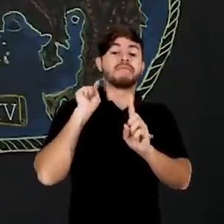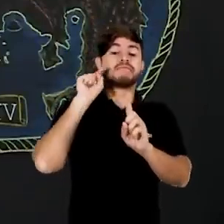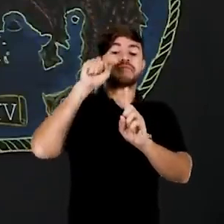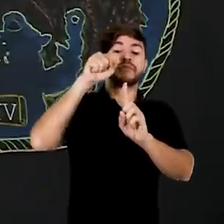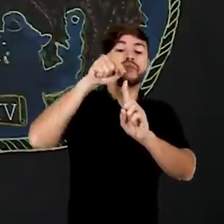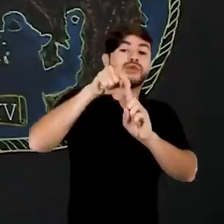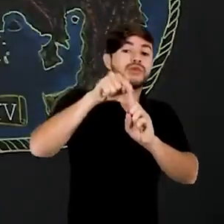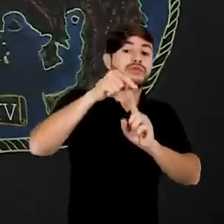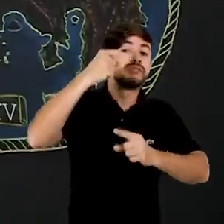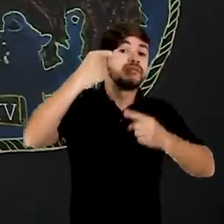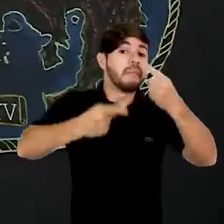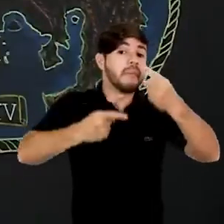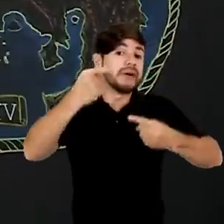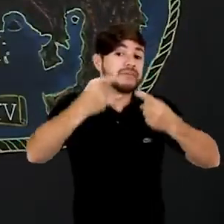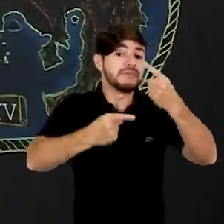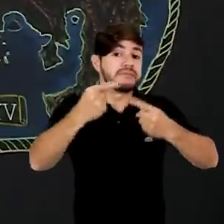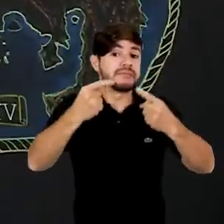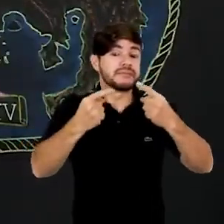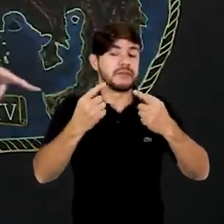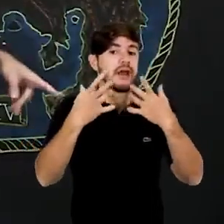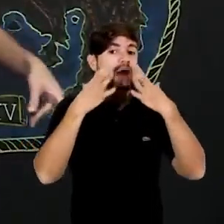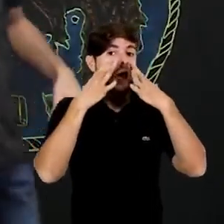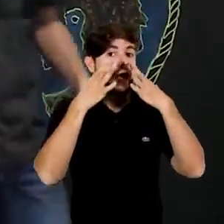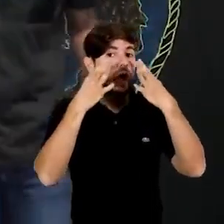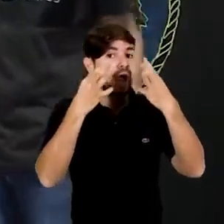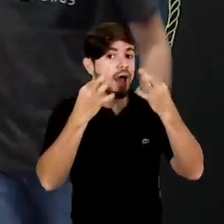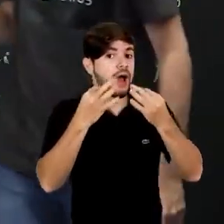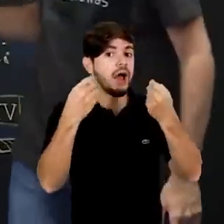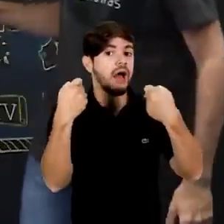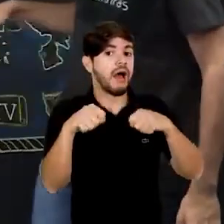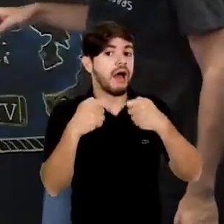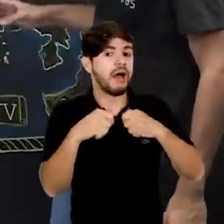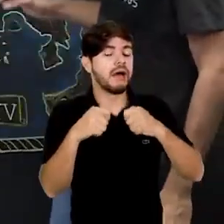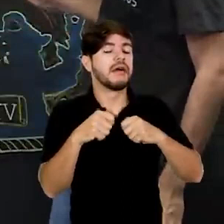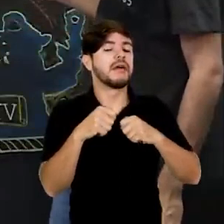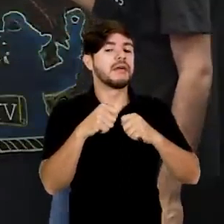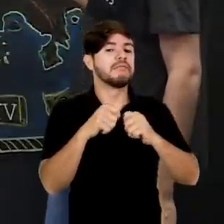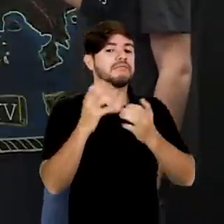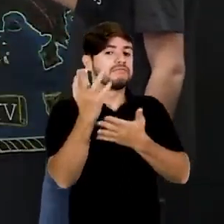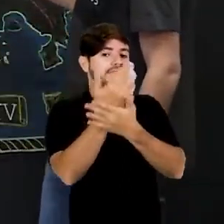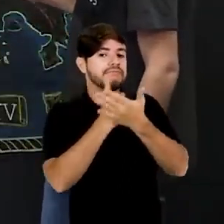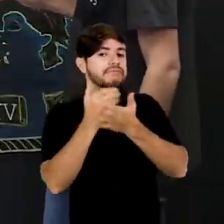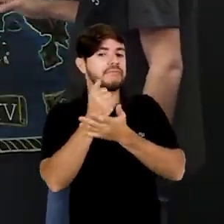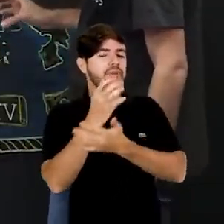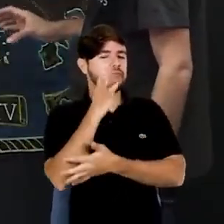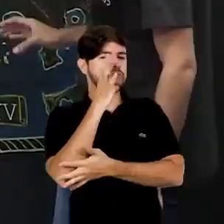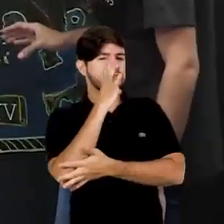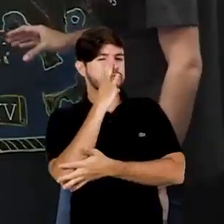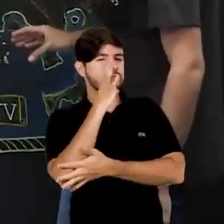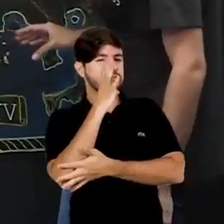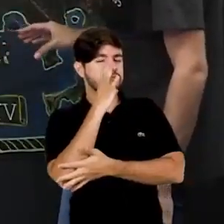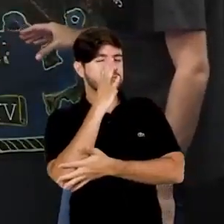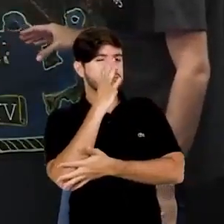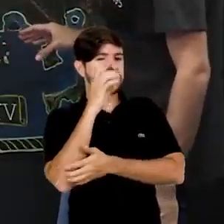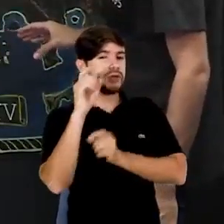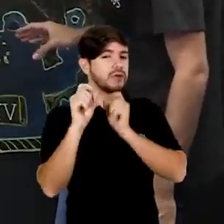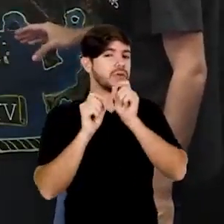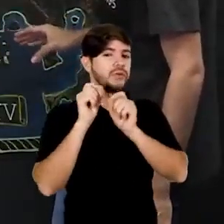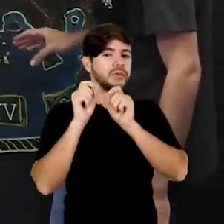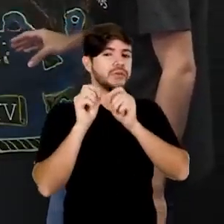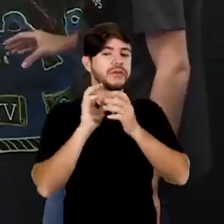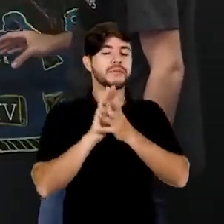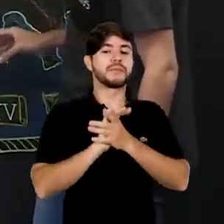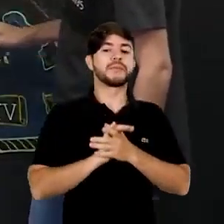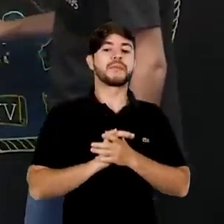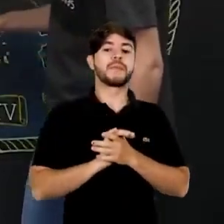do continente europeu. Vamos prestar mais atenção nesse mapa aqui, né? Repara como ainda